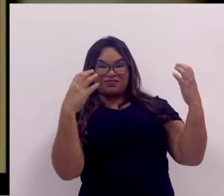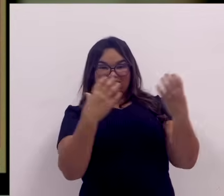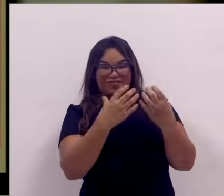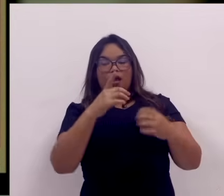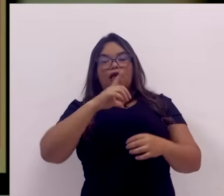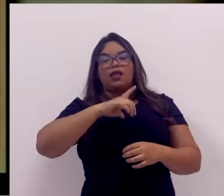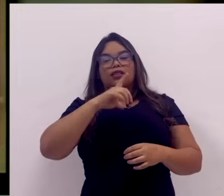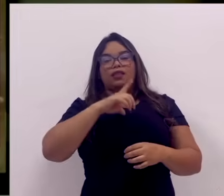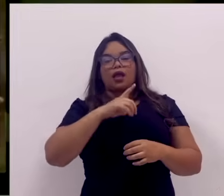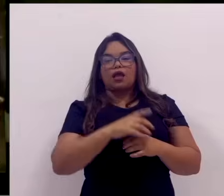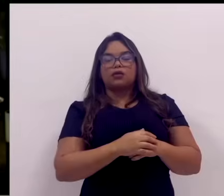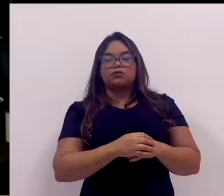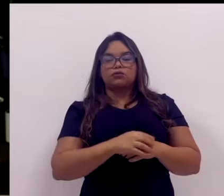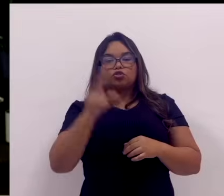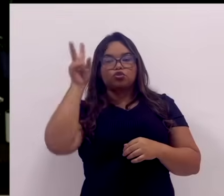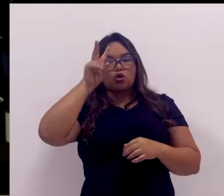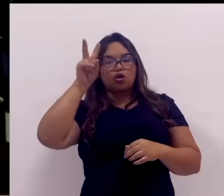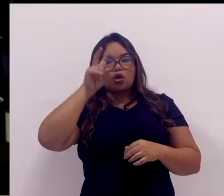Diana.